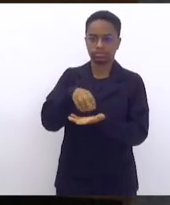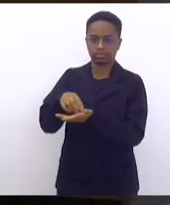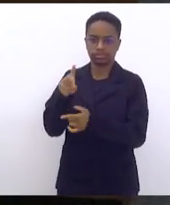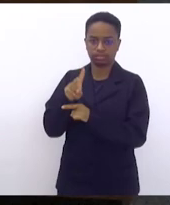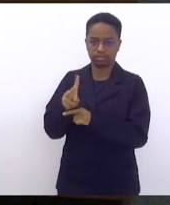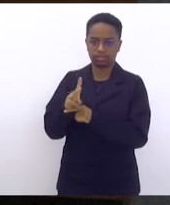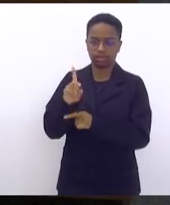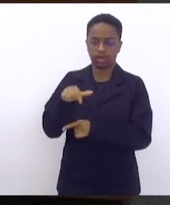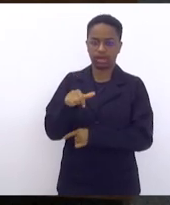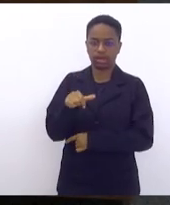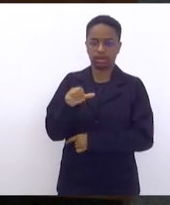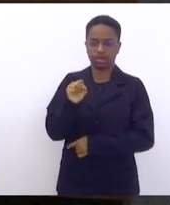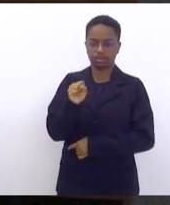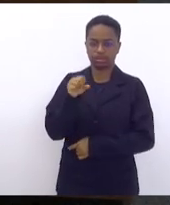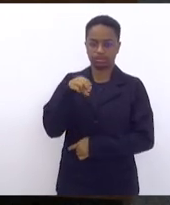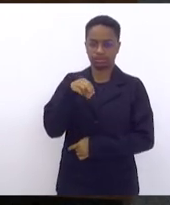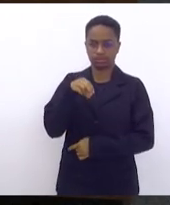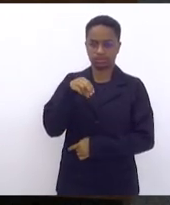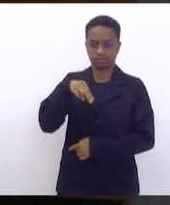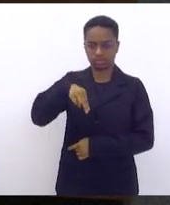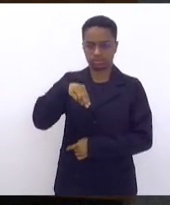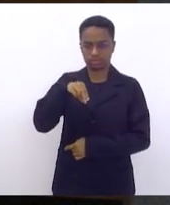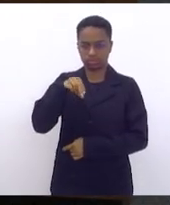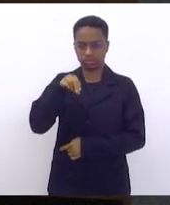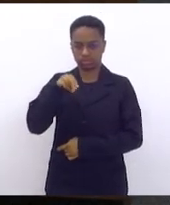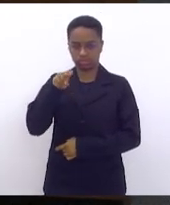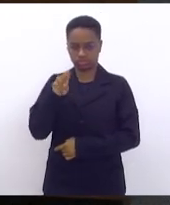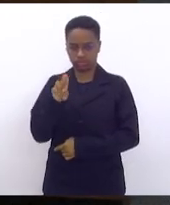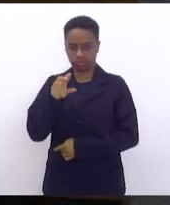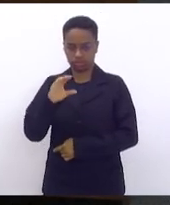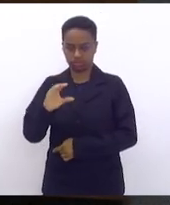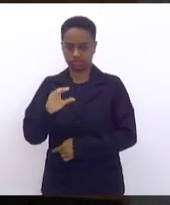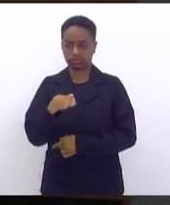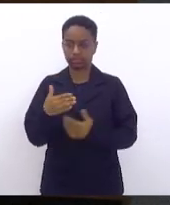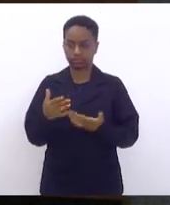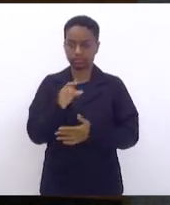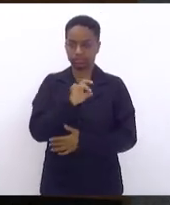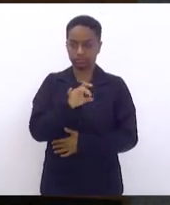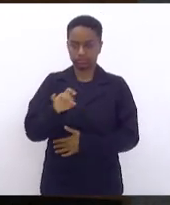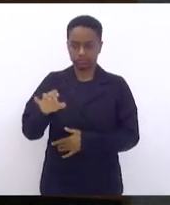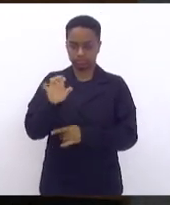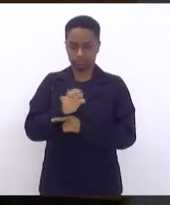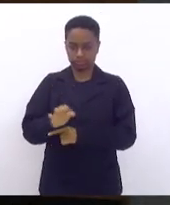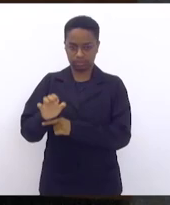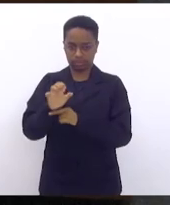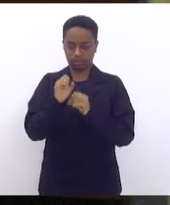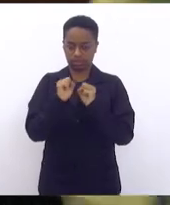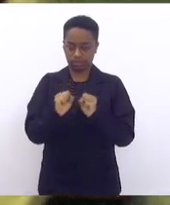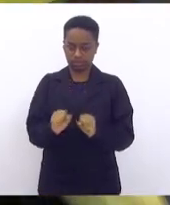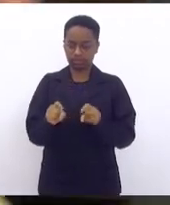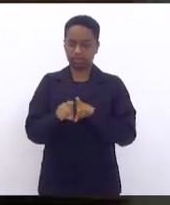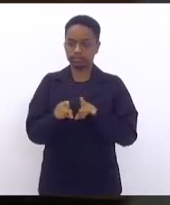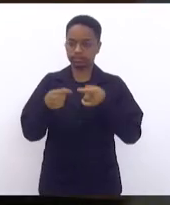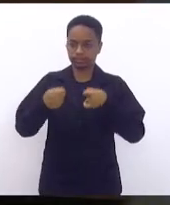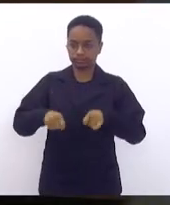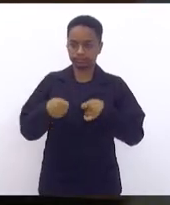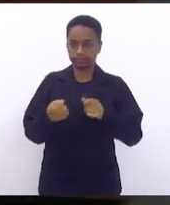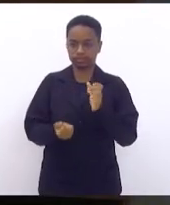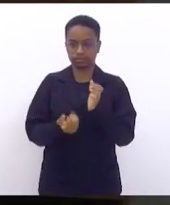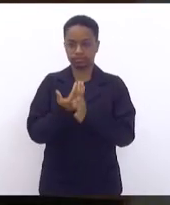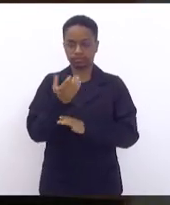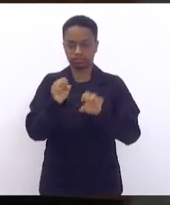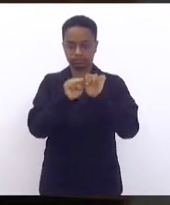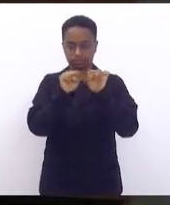é o SNUC. Cada estado pode e deve implantar um